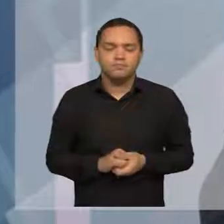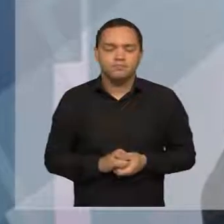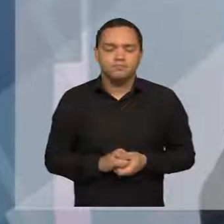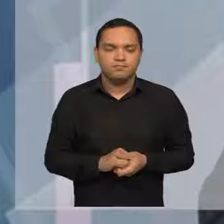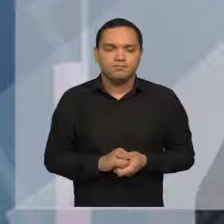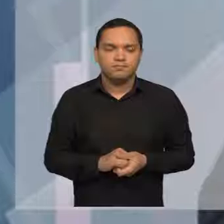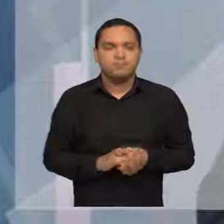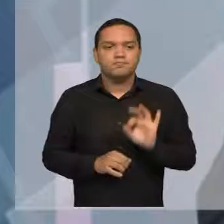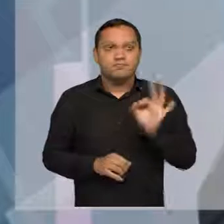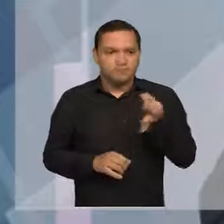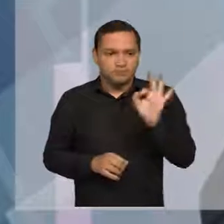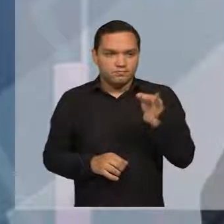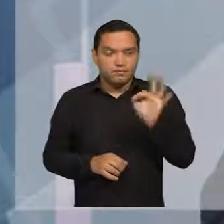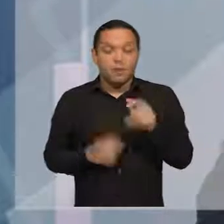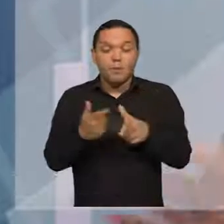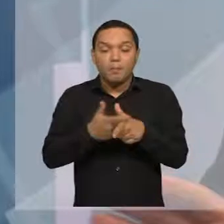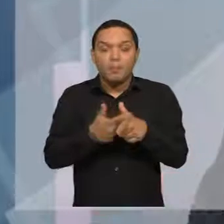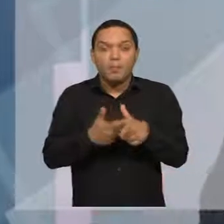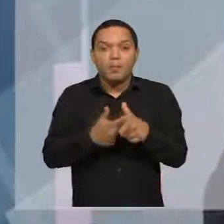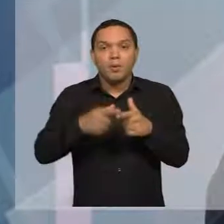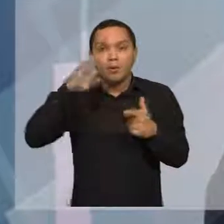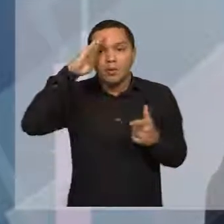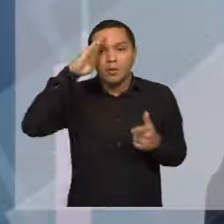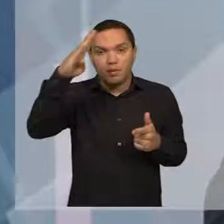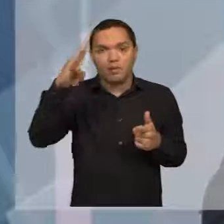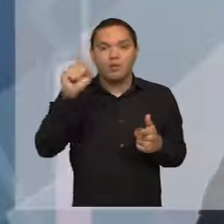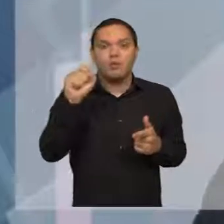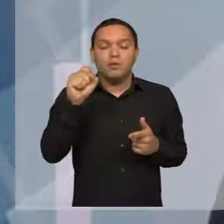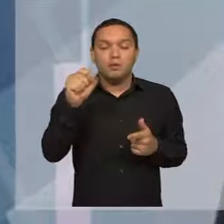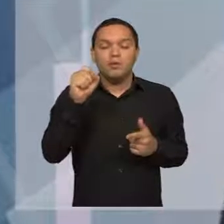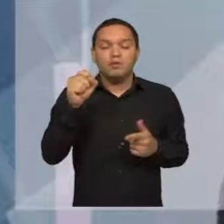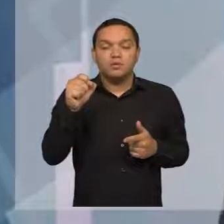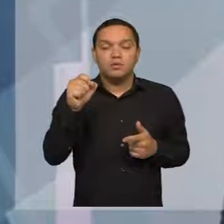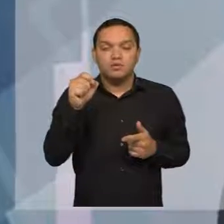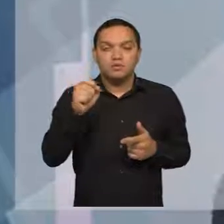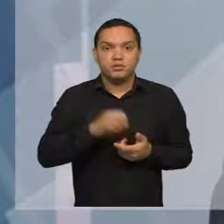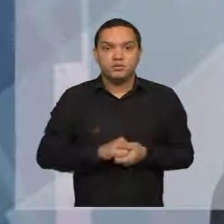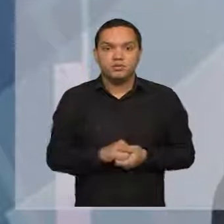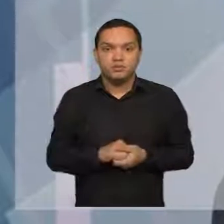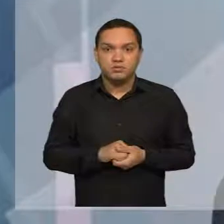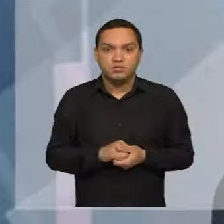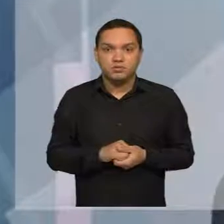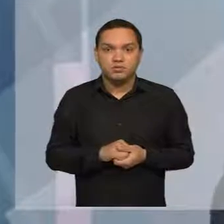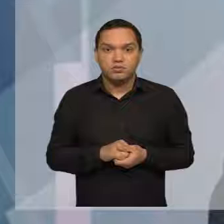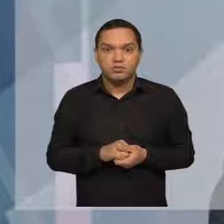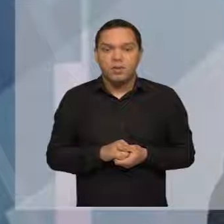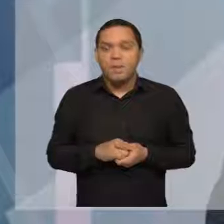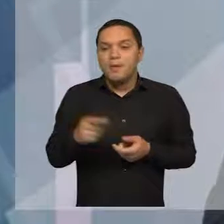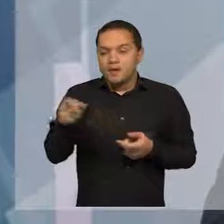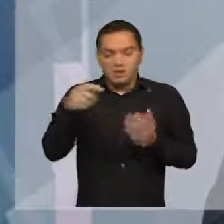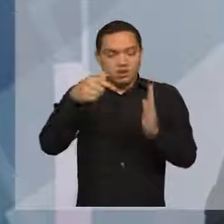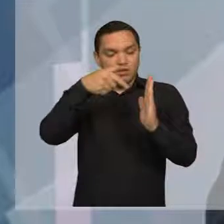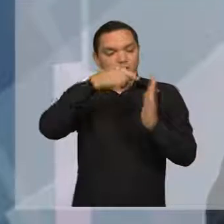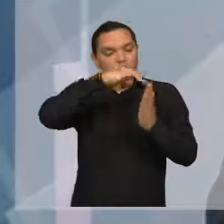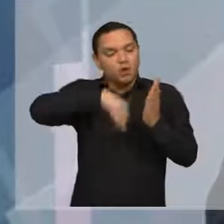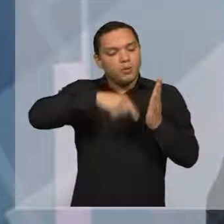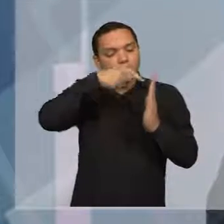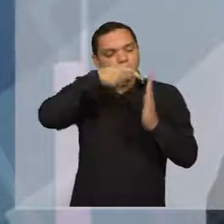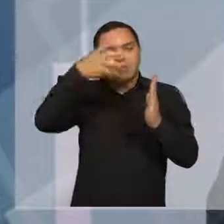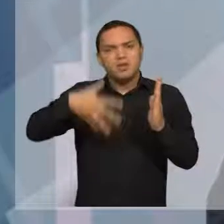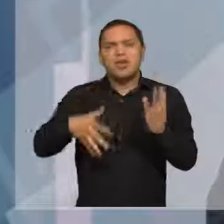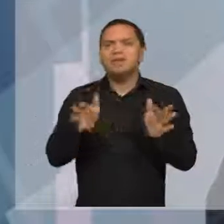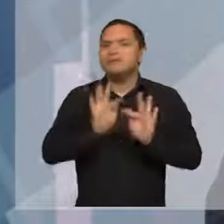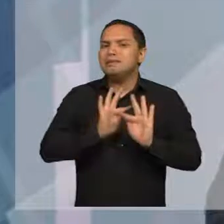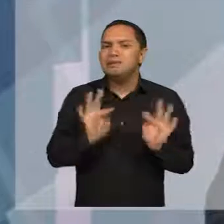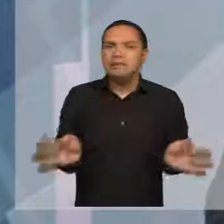o problema central, né, eu acho que o Clésio colocou muito bem, você já tinha dito da generalidade que é